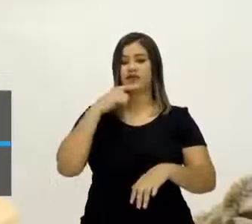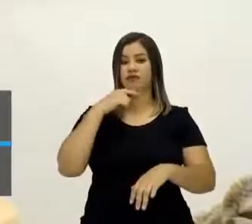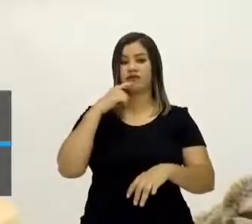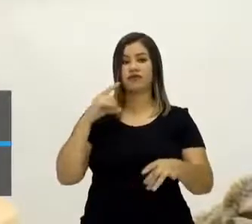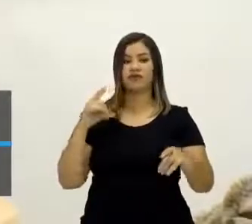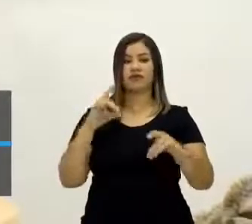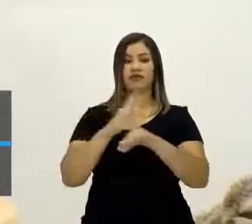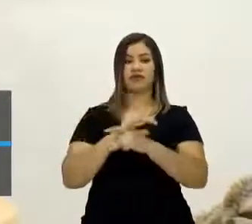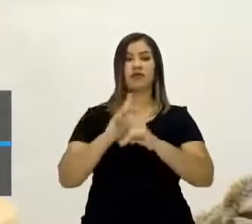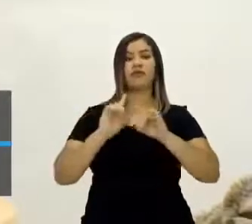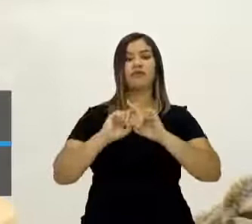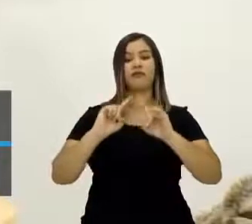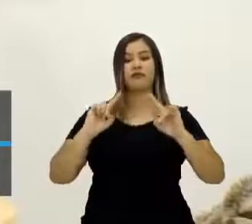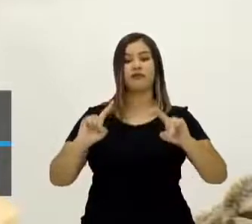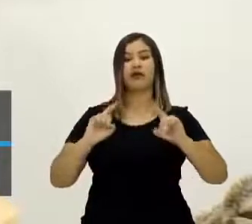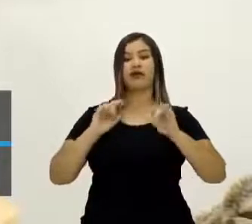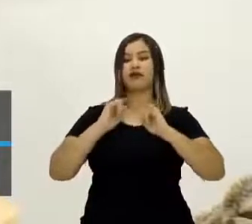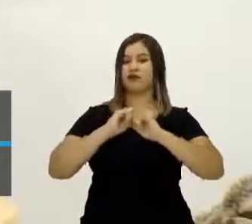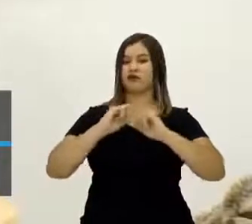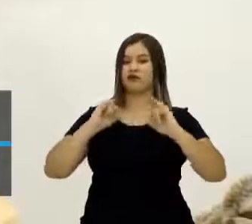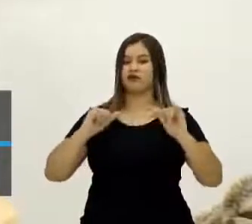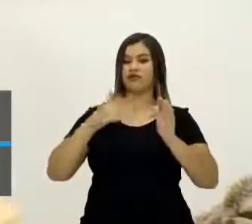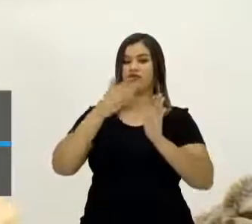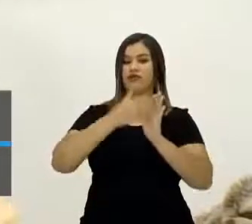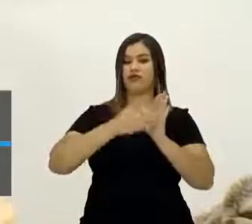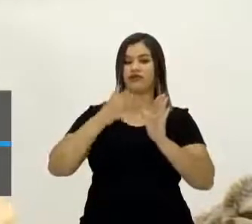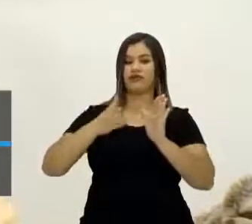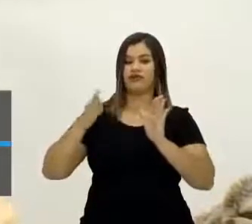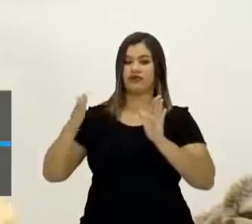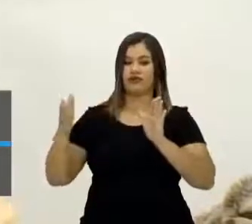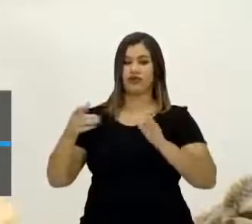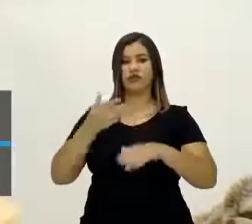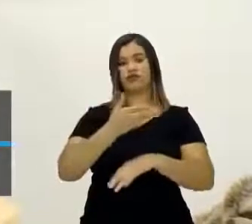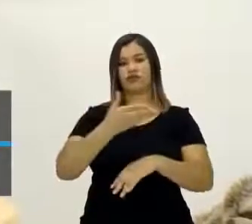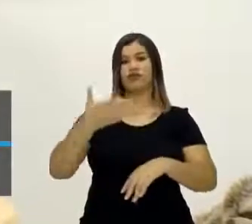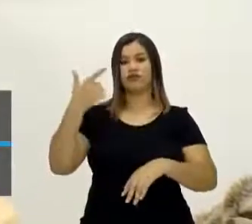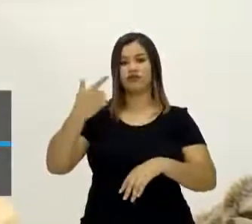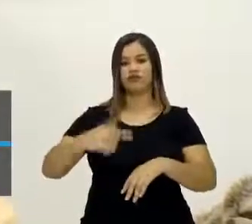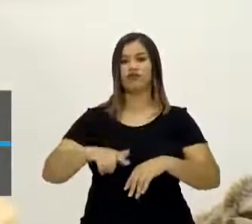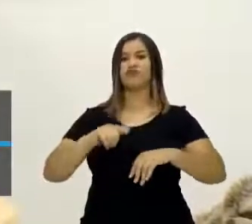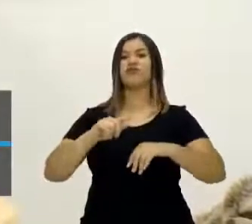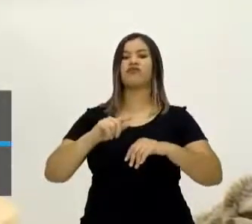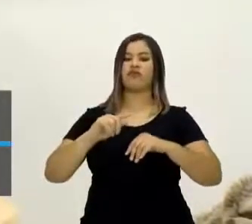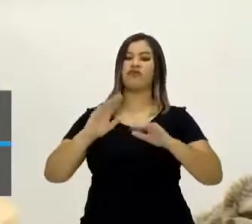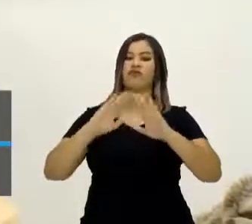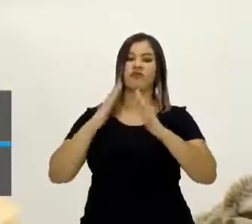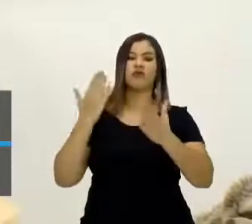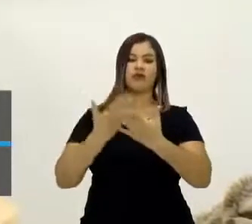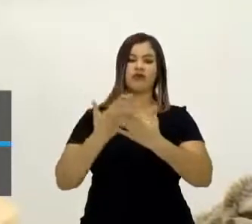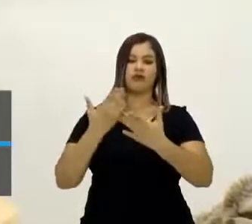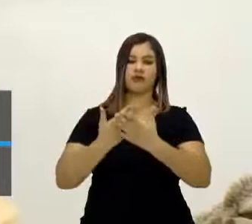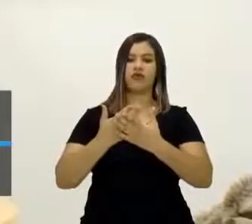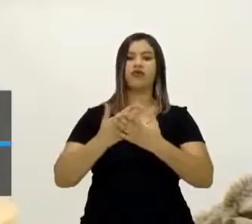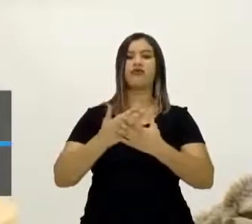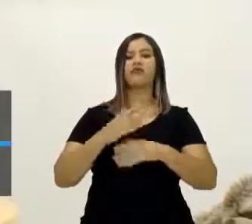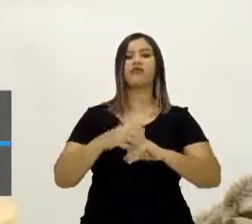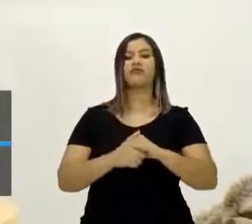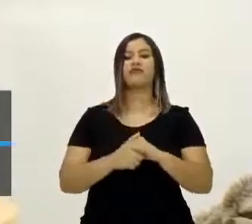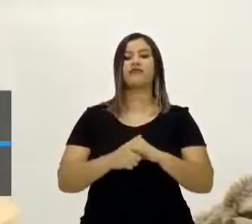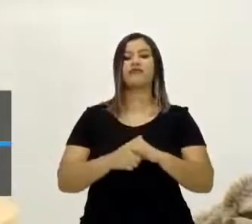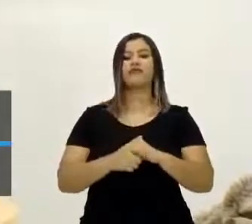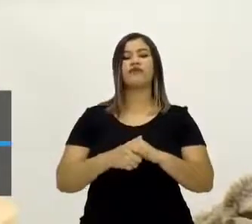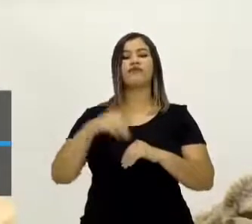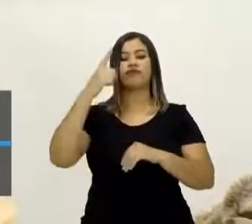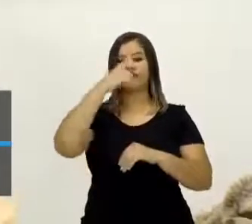De qualquer forma, a notícia organizada, acho legal vocês repetirem isso com eles em sala de aula, né? E,